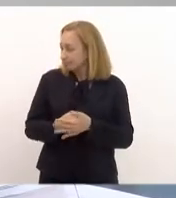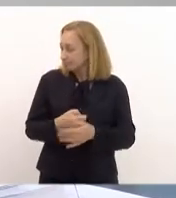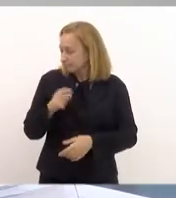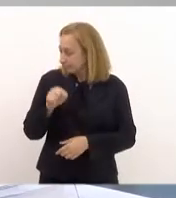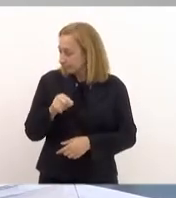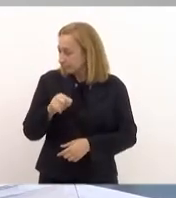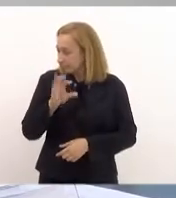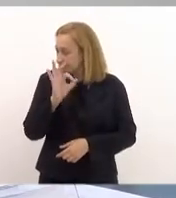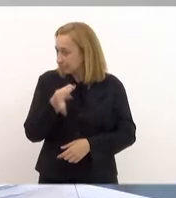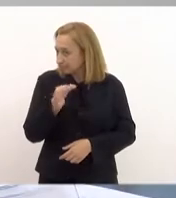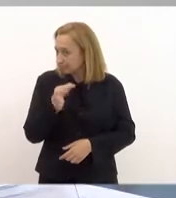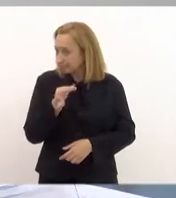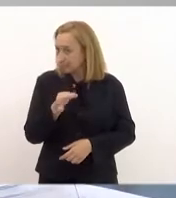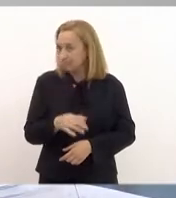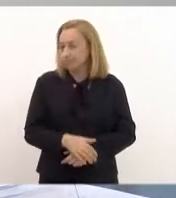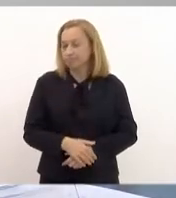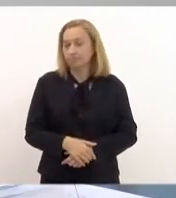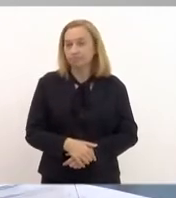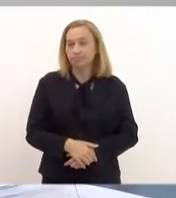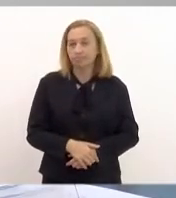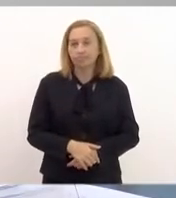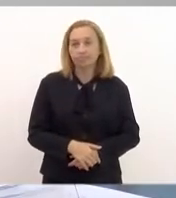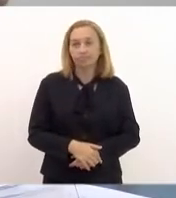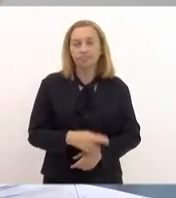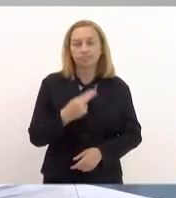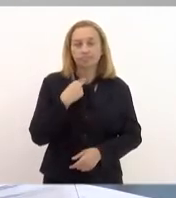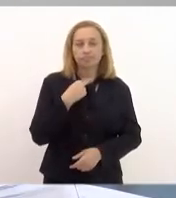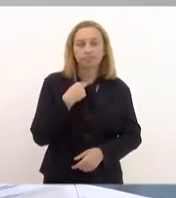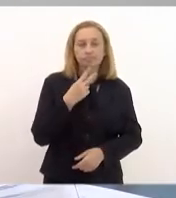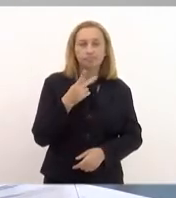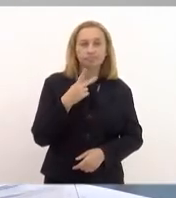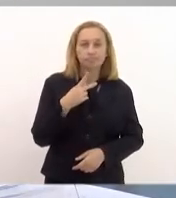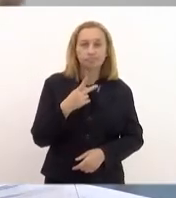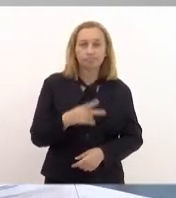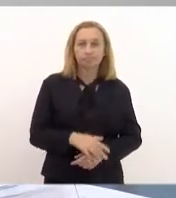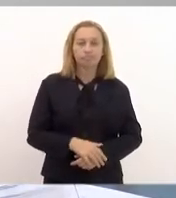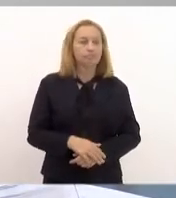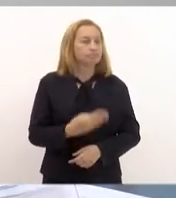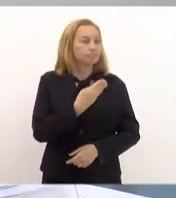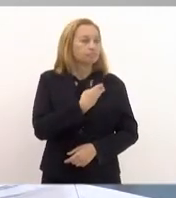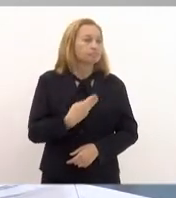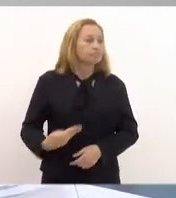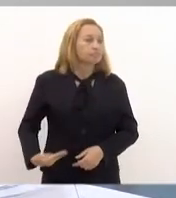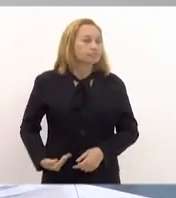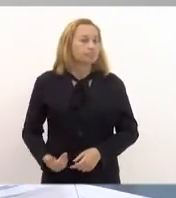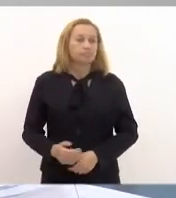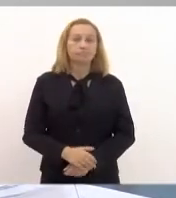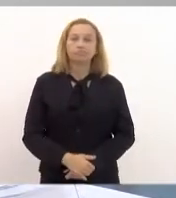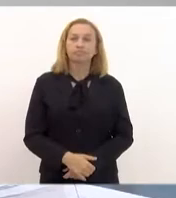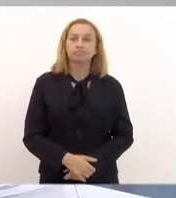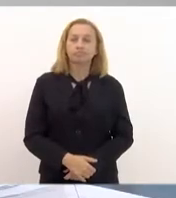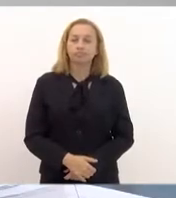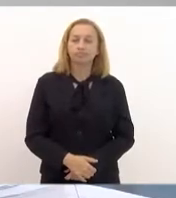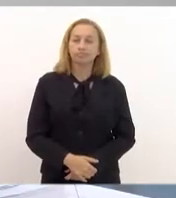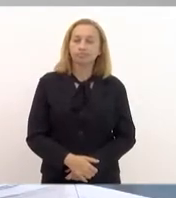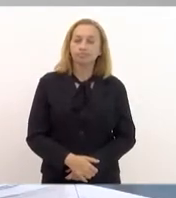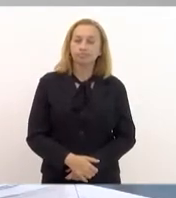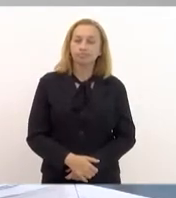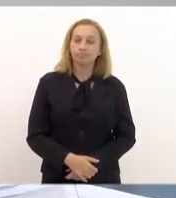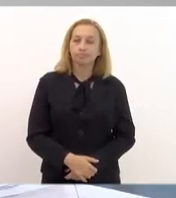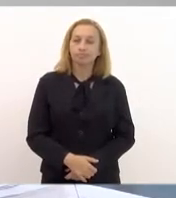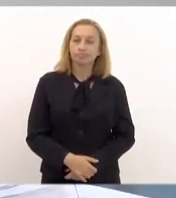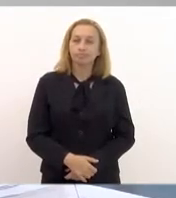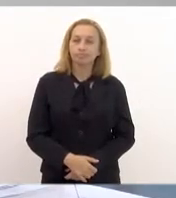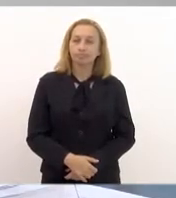e, evidentemente, a gente não pode botar aqui na oitiva o governador, né? O que a gente está aqui fazendo